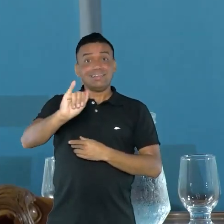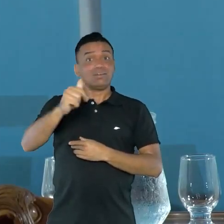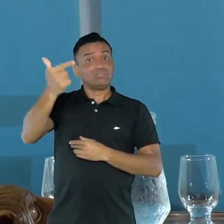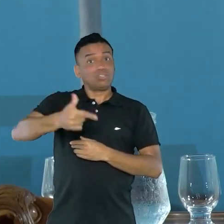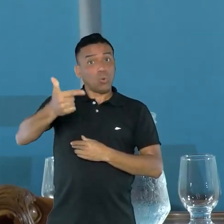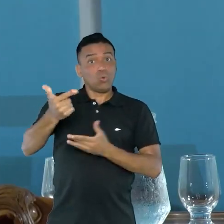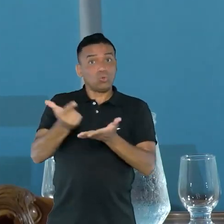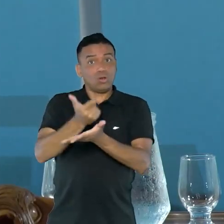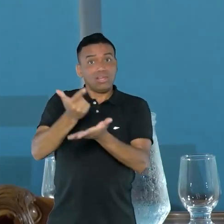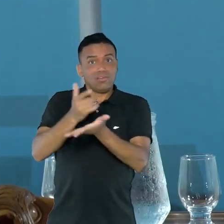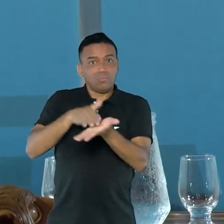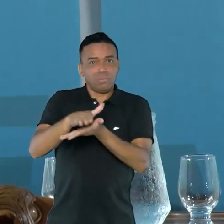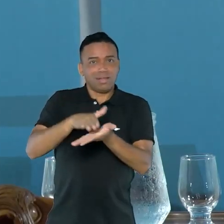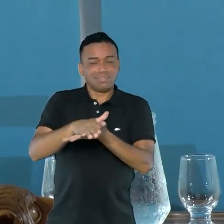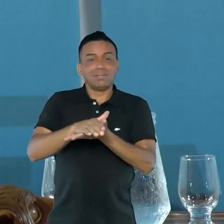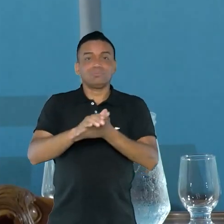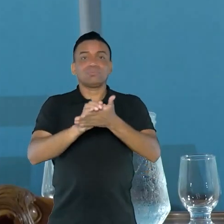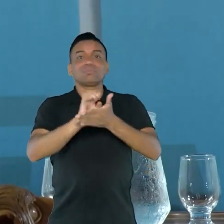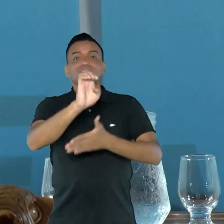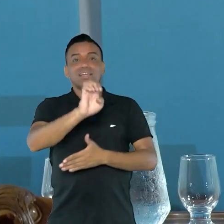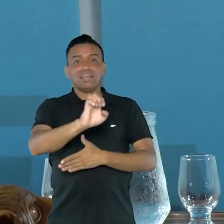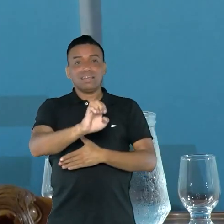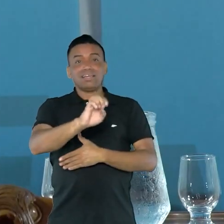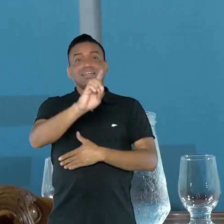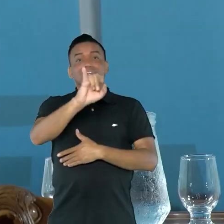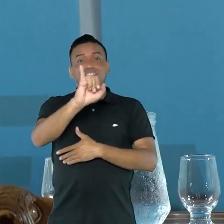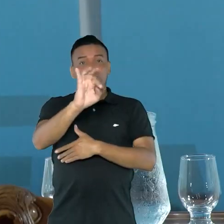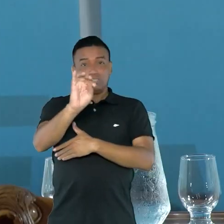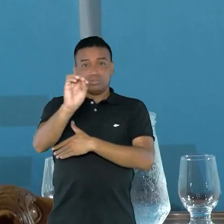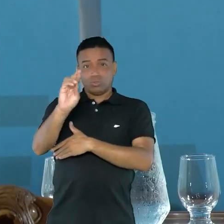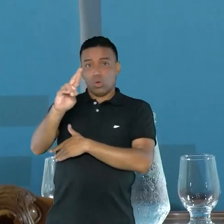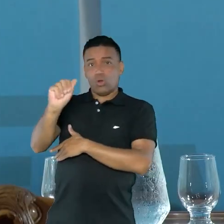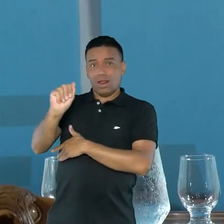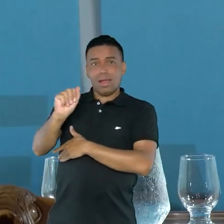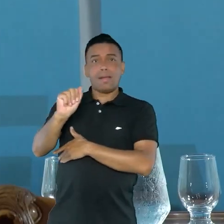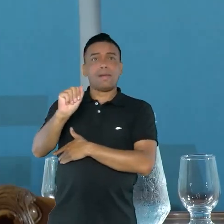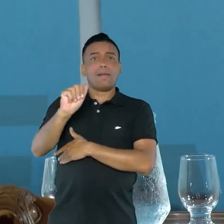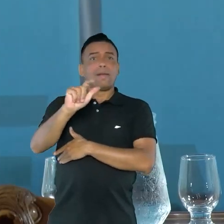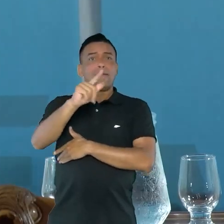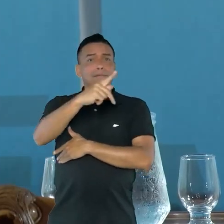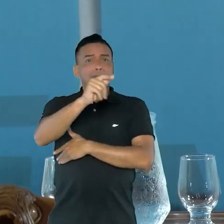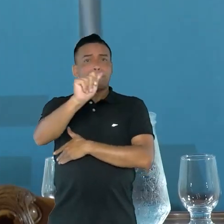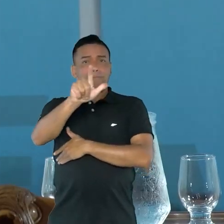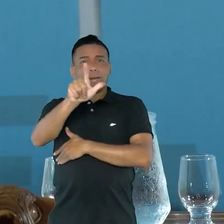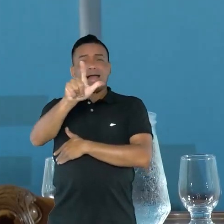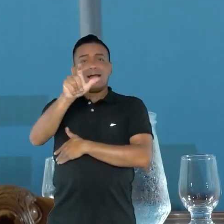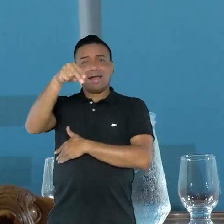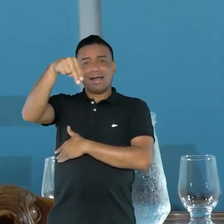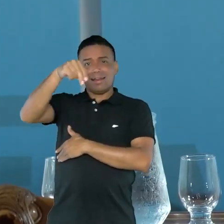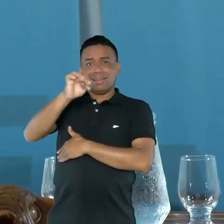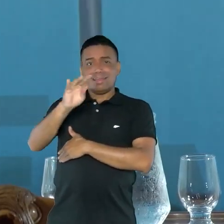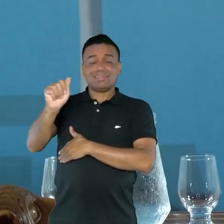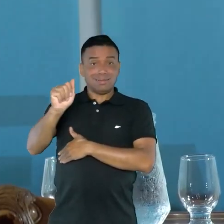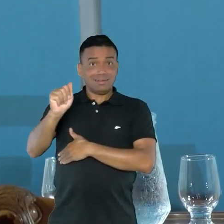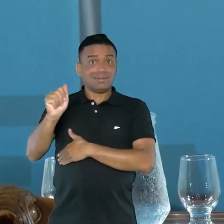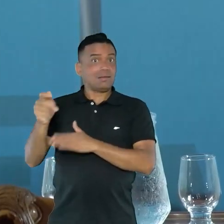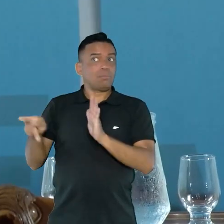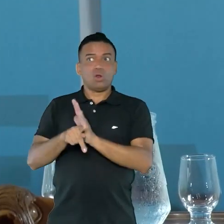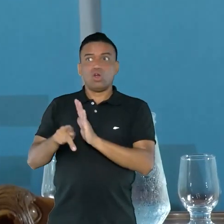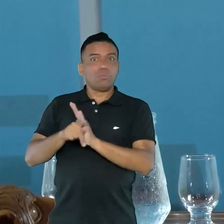da Geni, pela editora Planeta, após o best-seller Descolonizando Afetos,